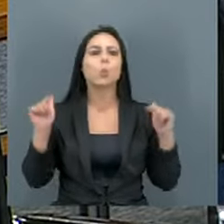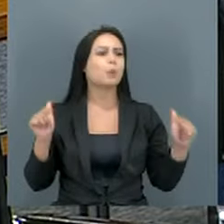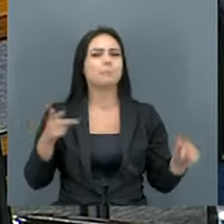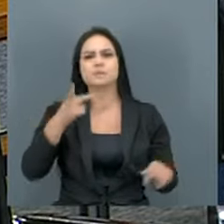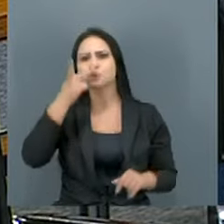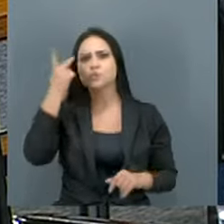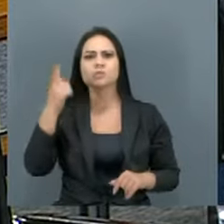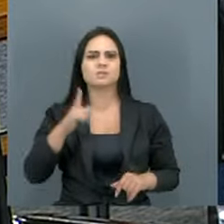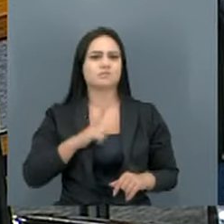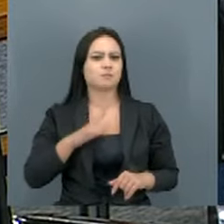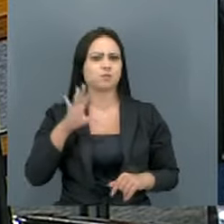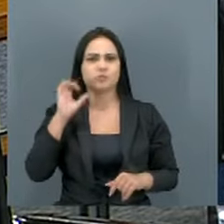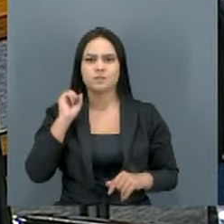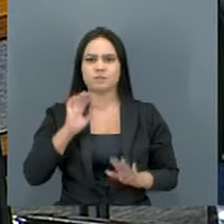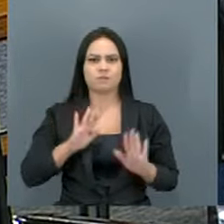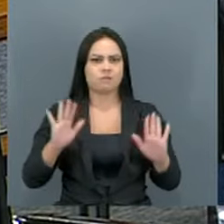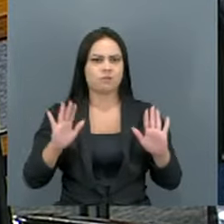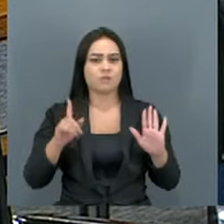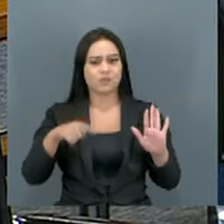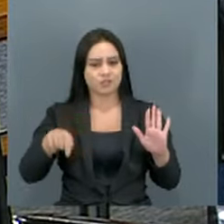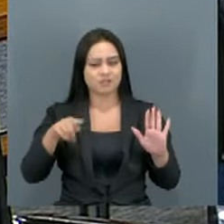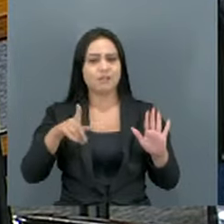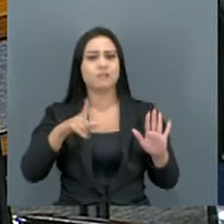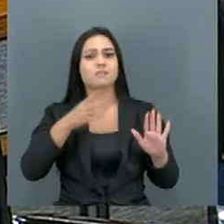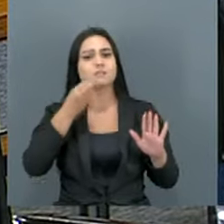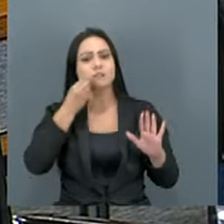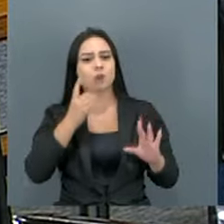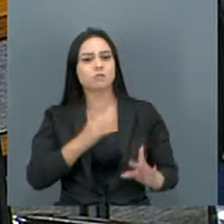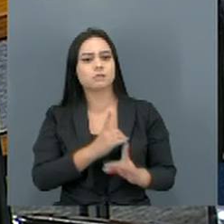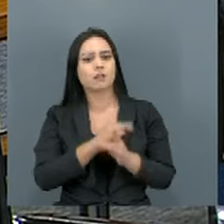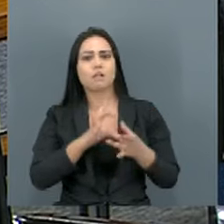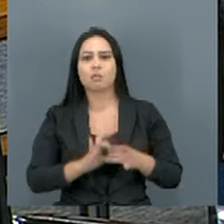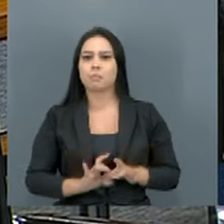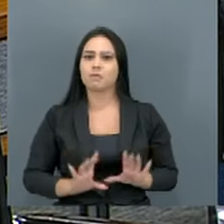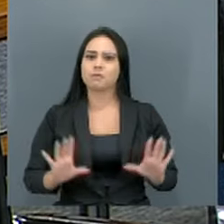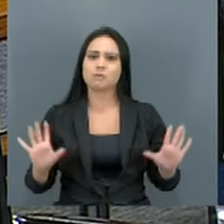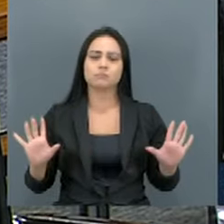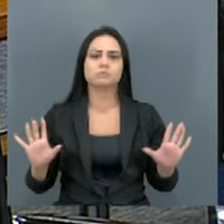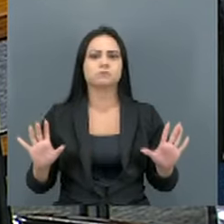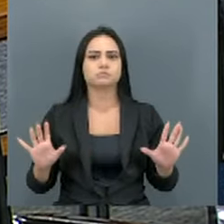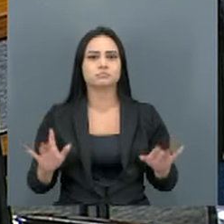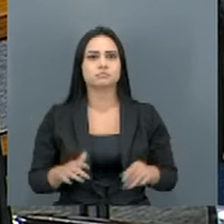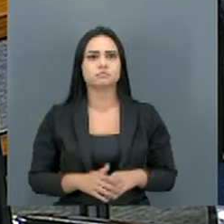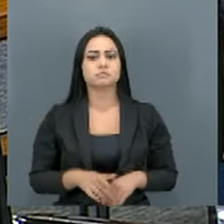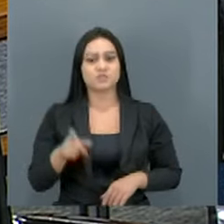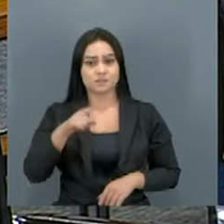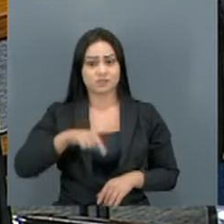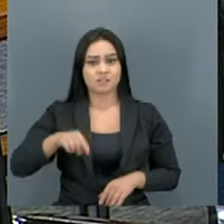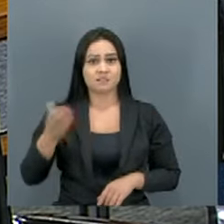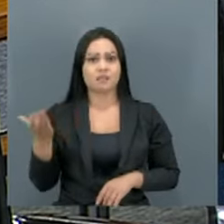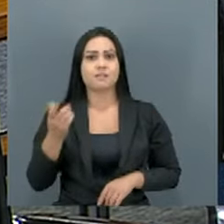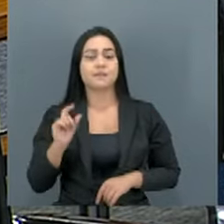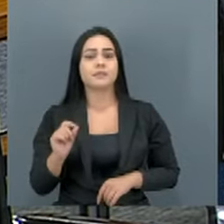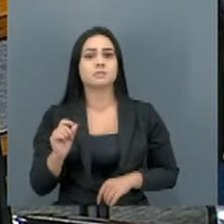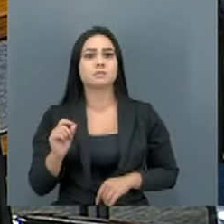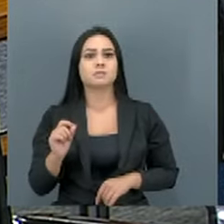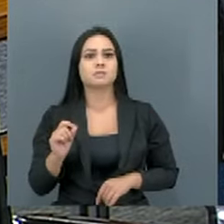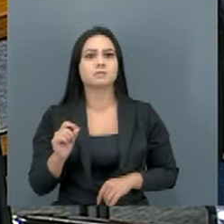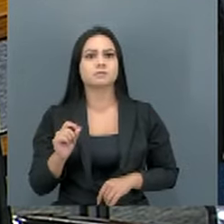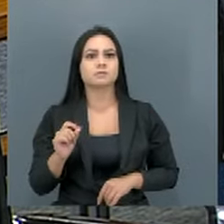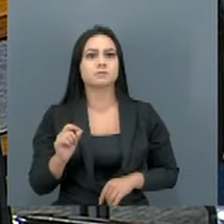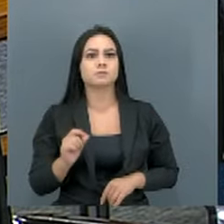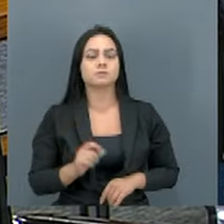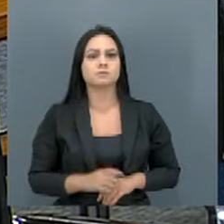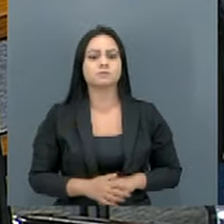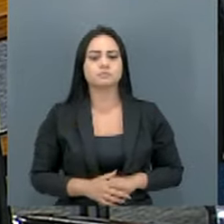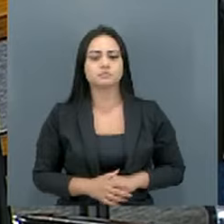que nós temos ouvindo, que vocês buscam por liberdade. Vocês querem nada mais